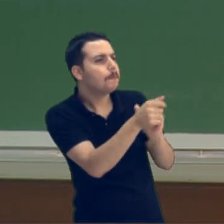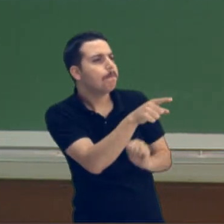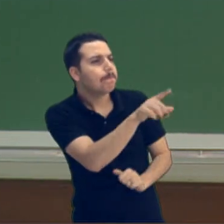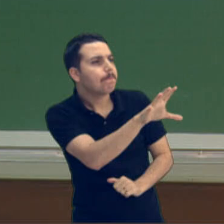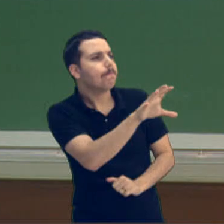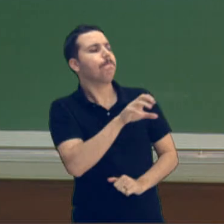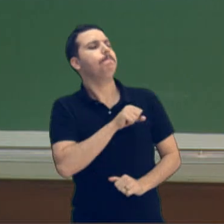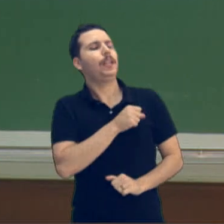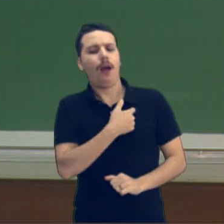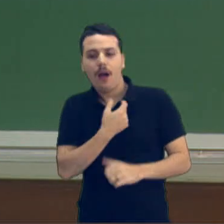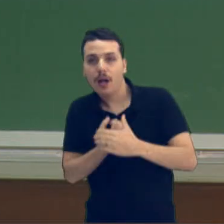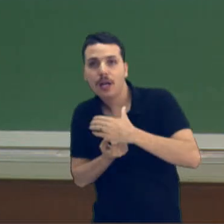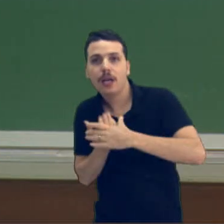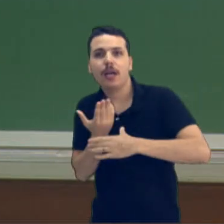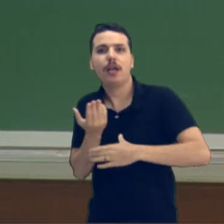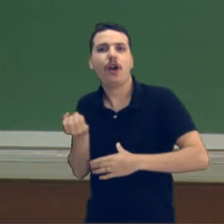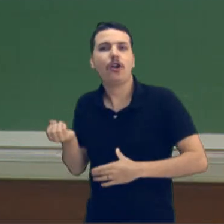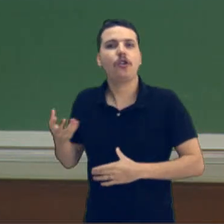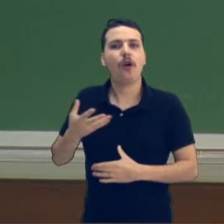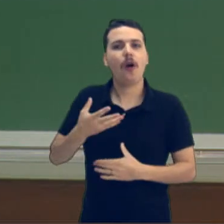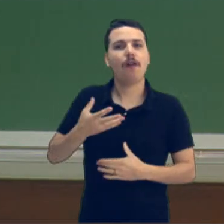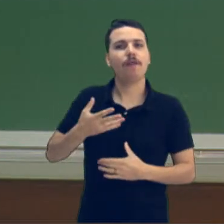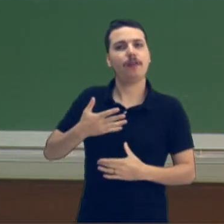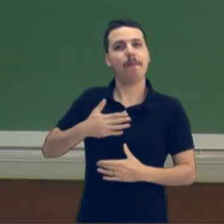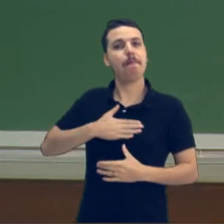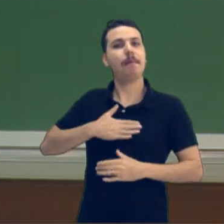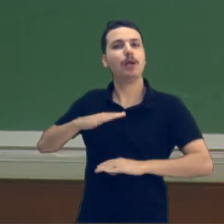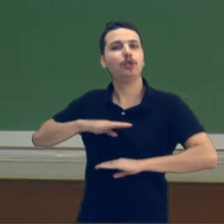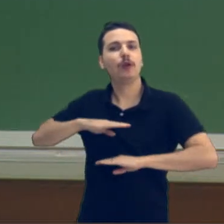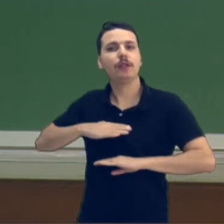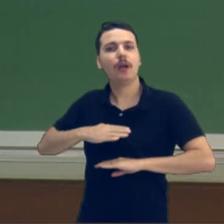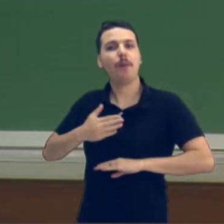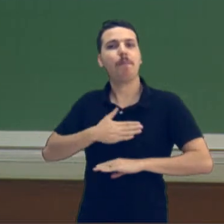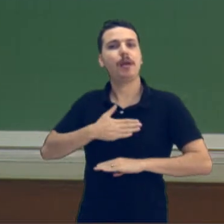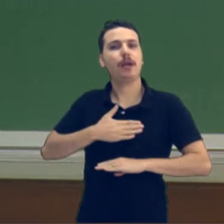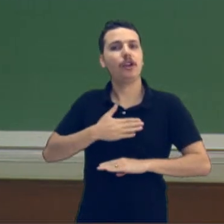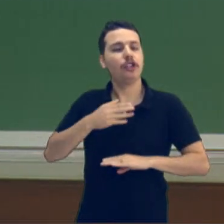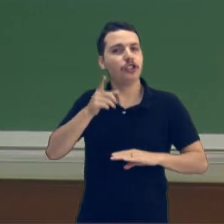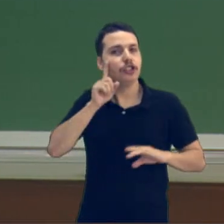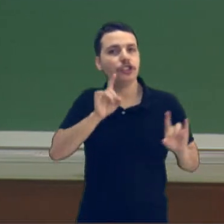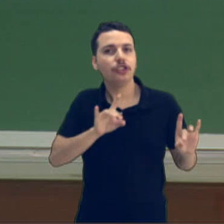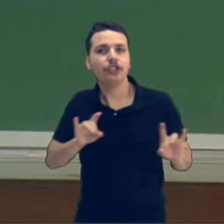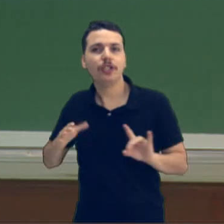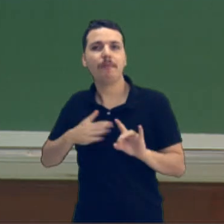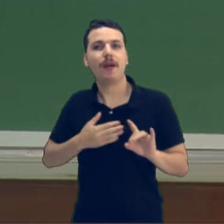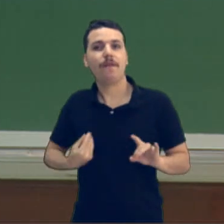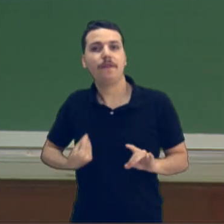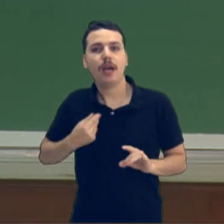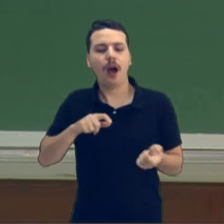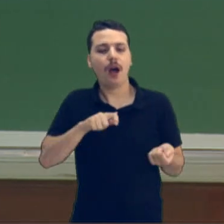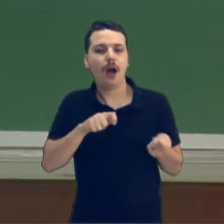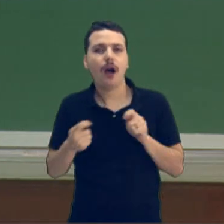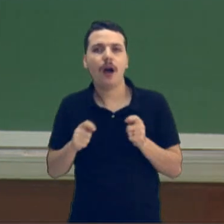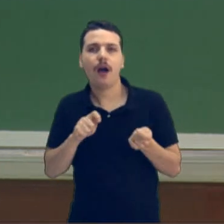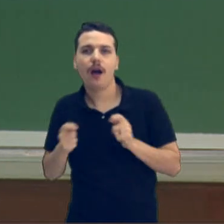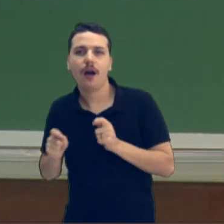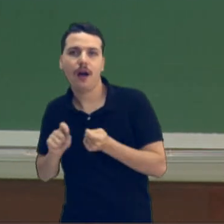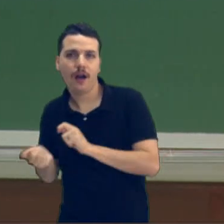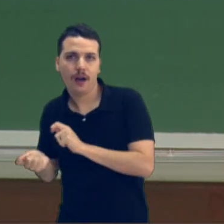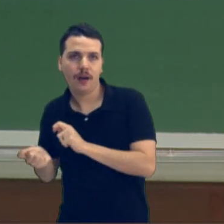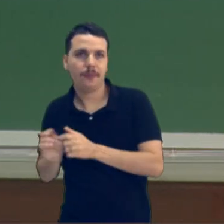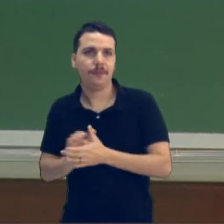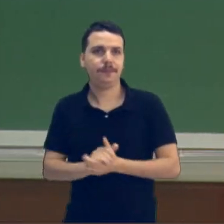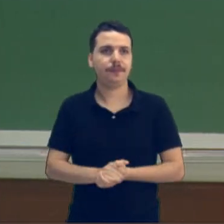nossas condições, para as circunstâncias, do nosso gosto, do nosso interesse, e aí vai modificando, né?